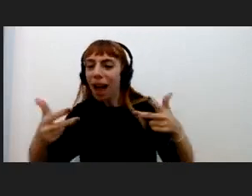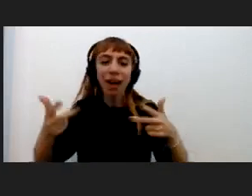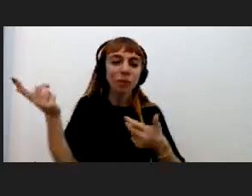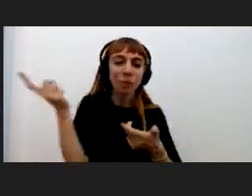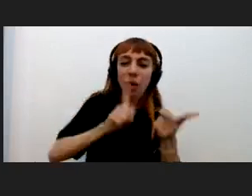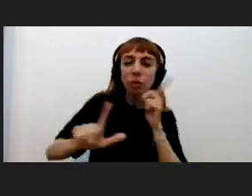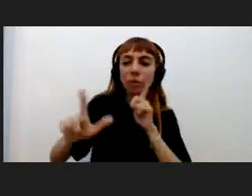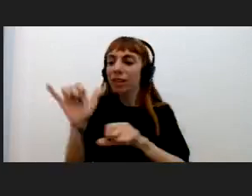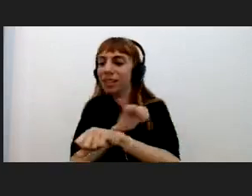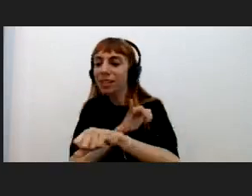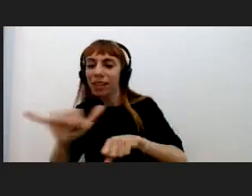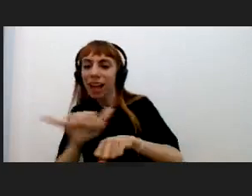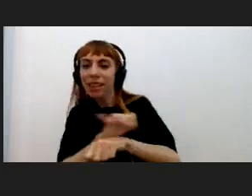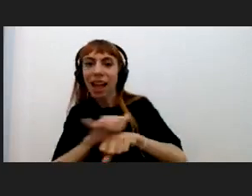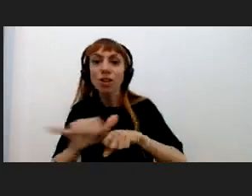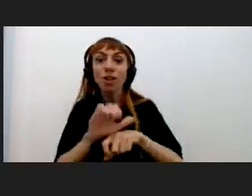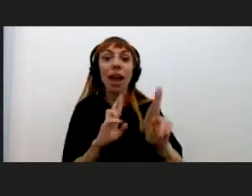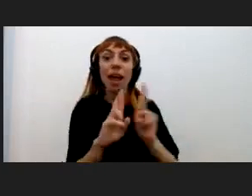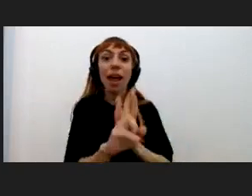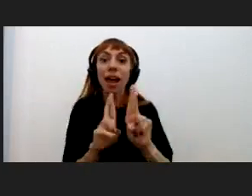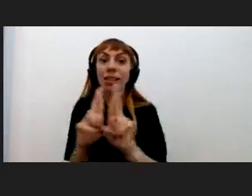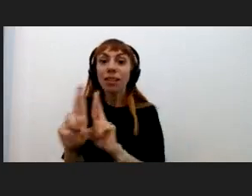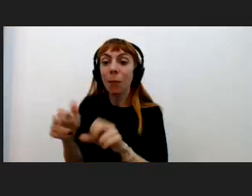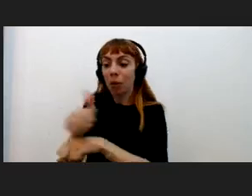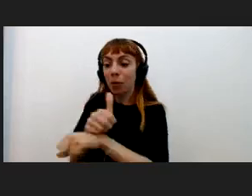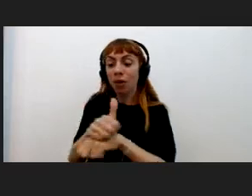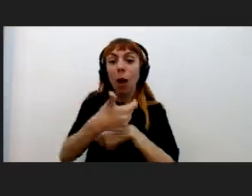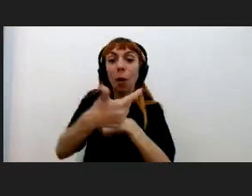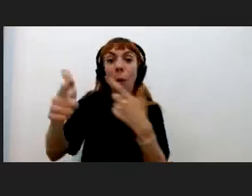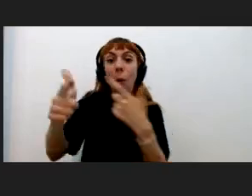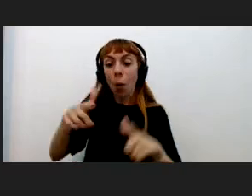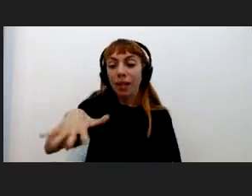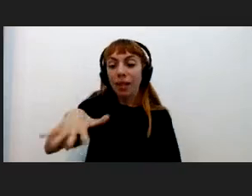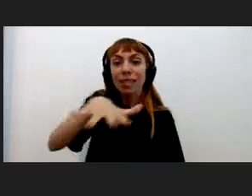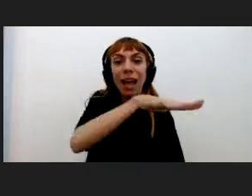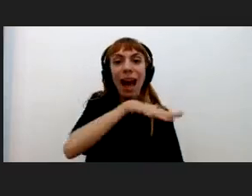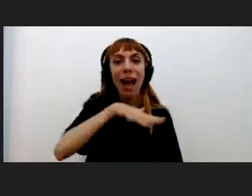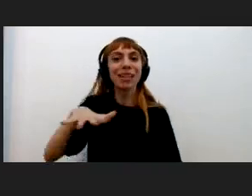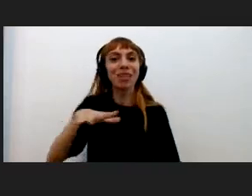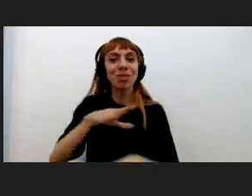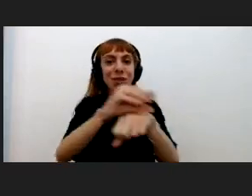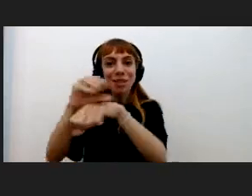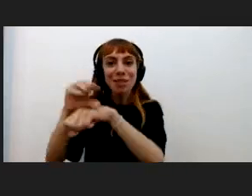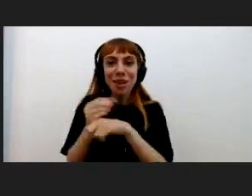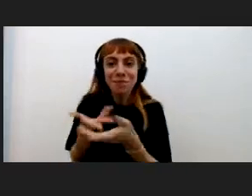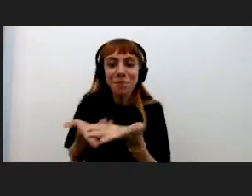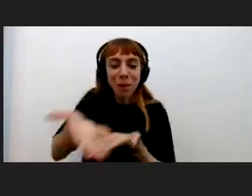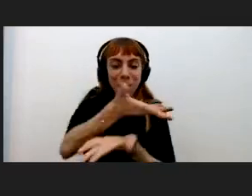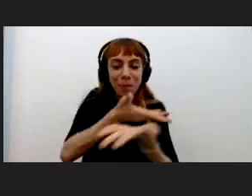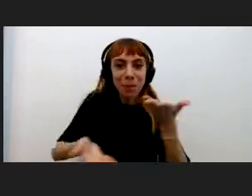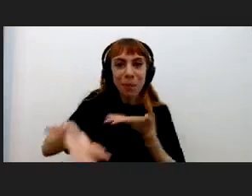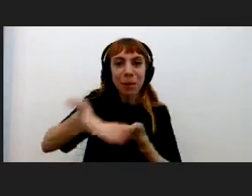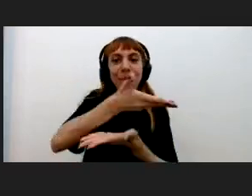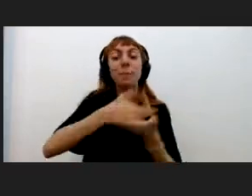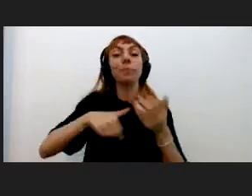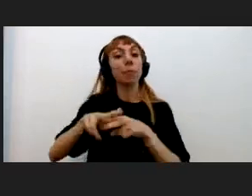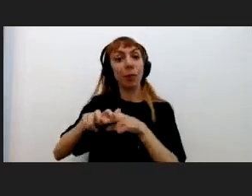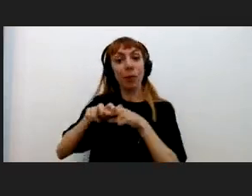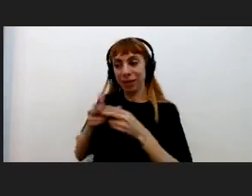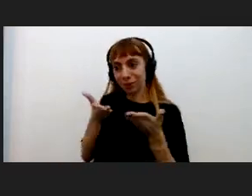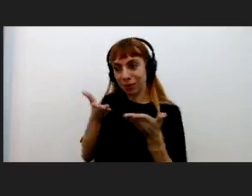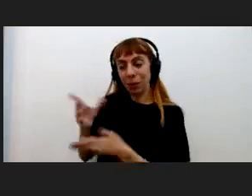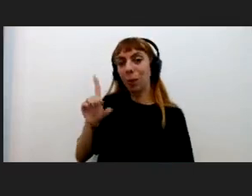a gente quiser, a gente pode pensar como uma discussão mínima de uma humanidade, né? Quer dizer,